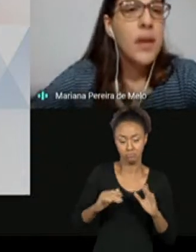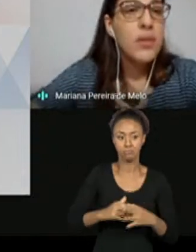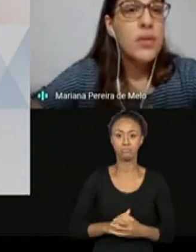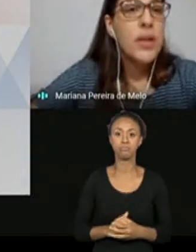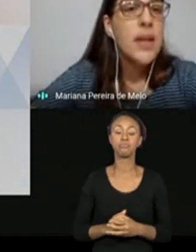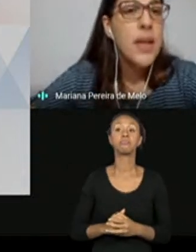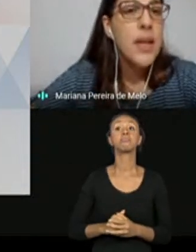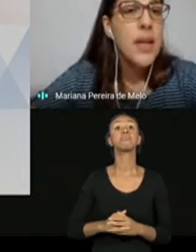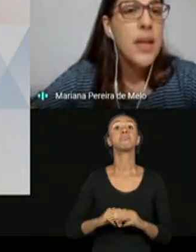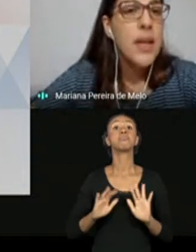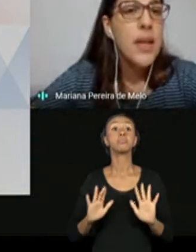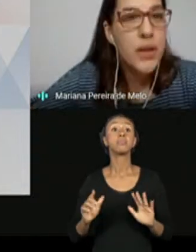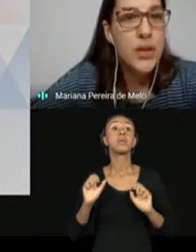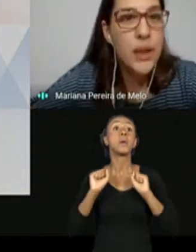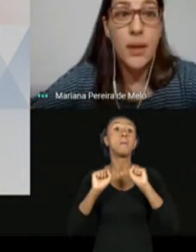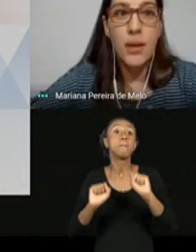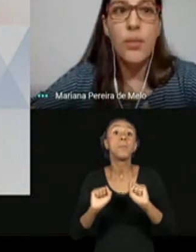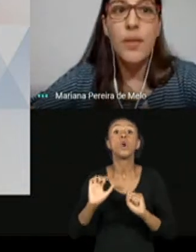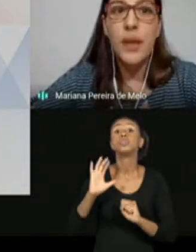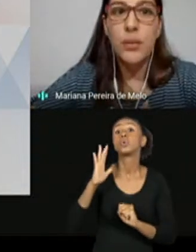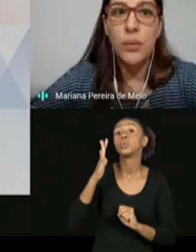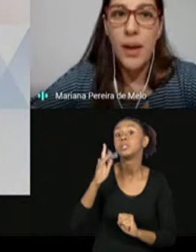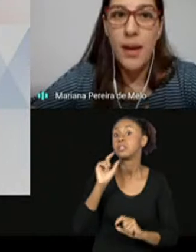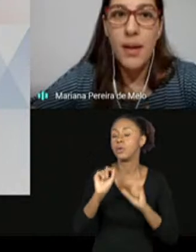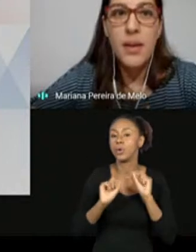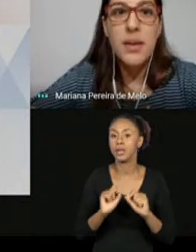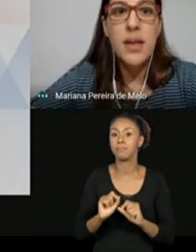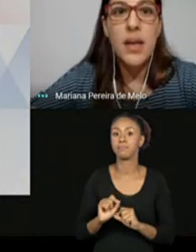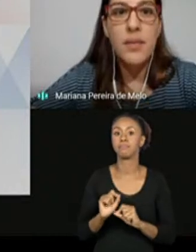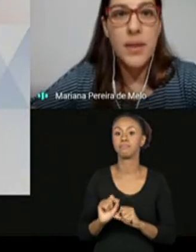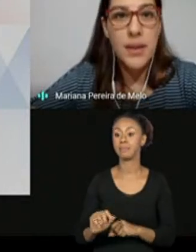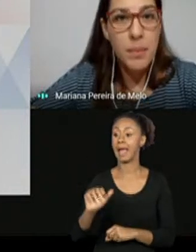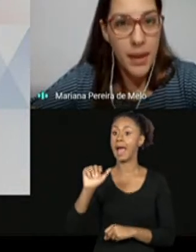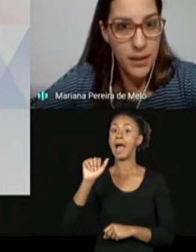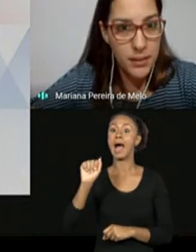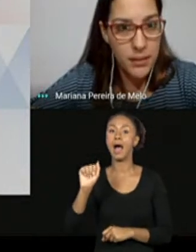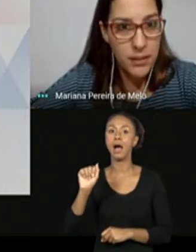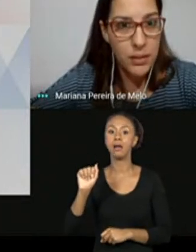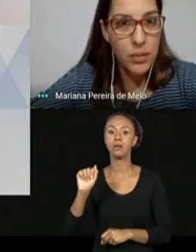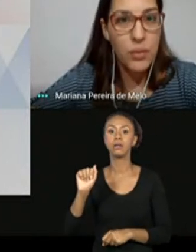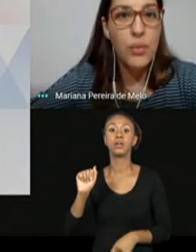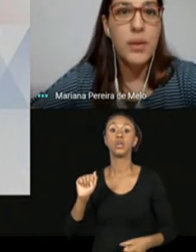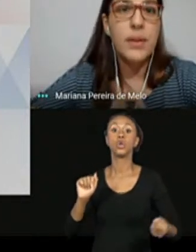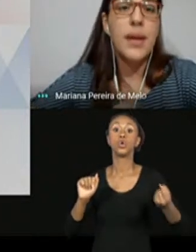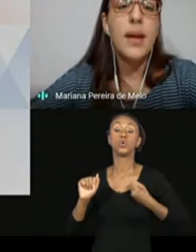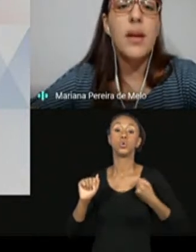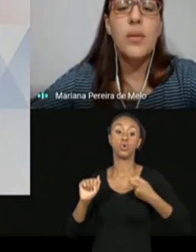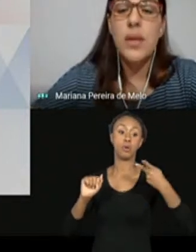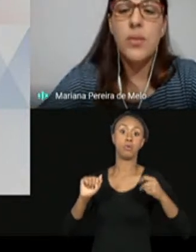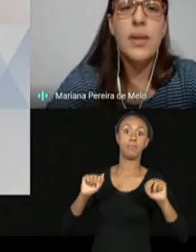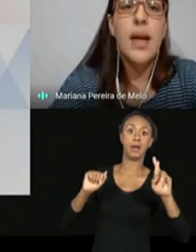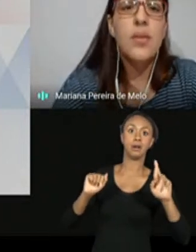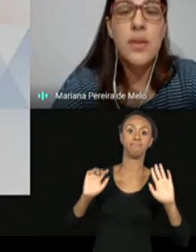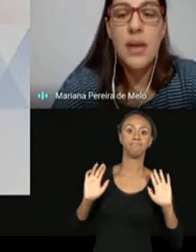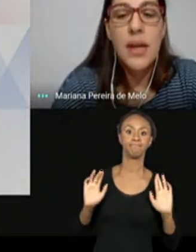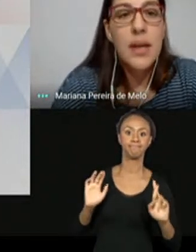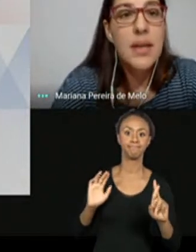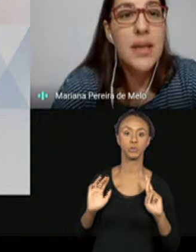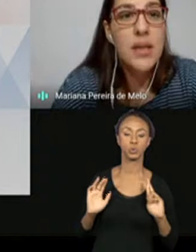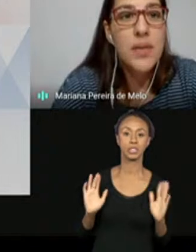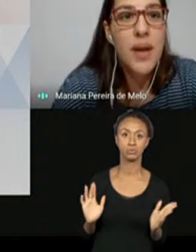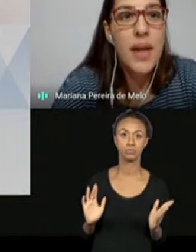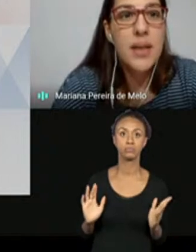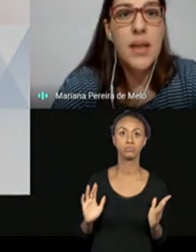Alguns eventos de interesse para a gente aqui. O evento A, sair face par. Tá? Os resultados